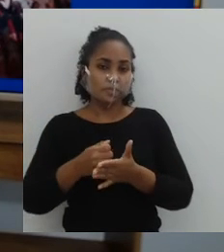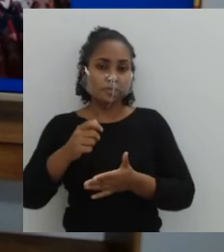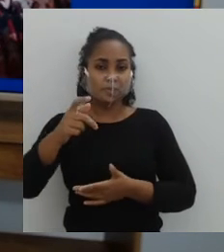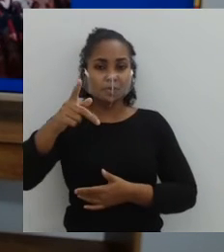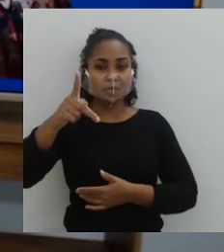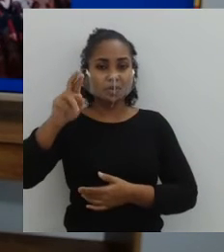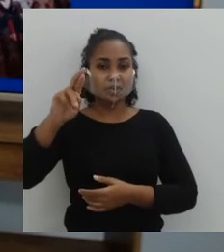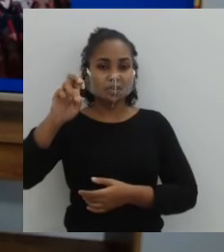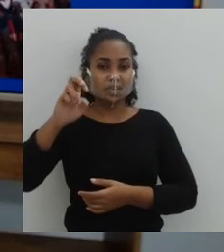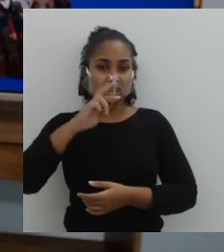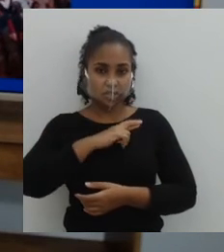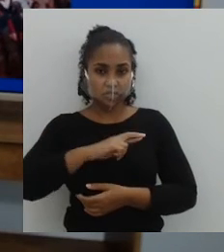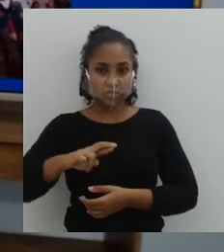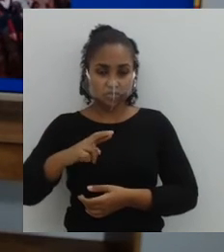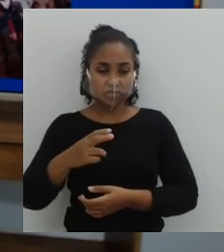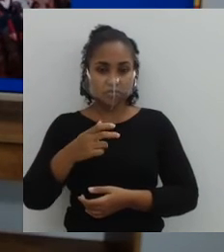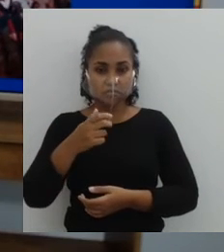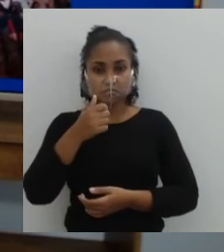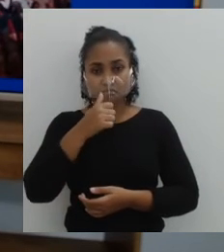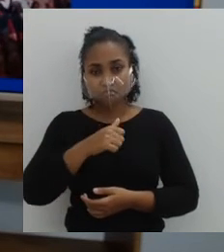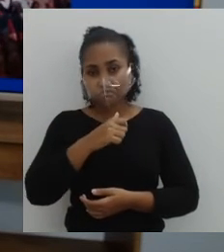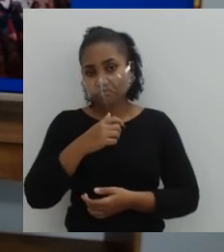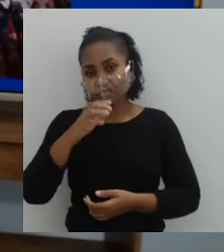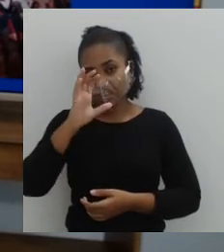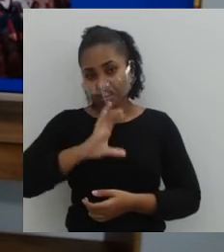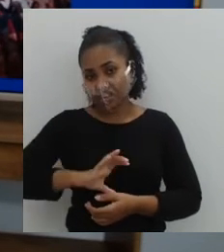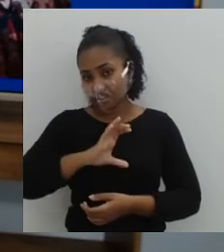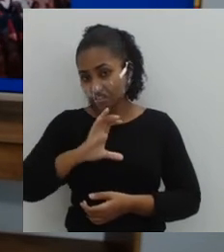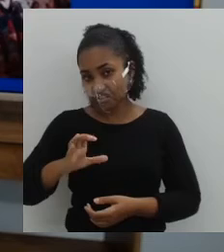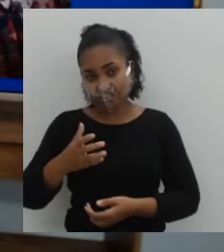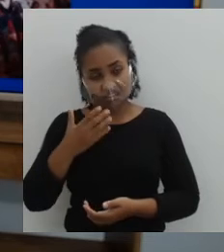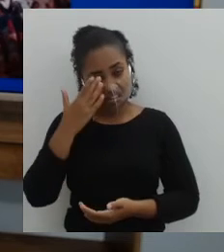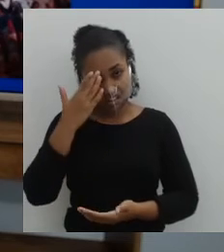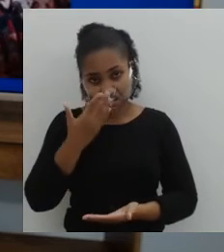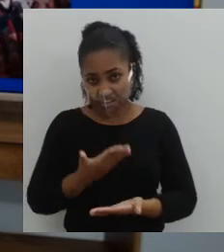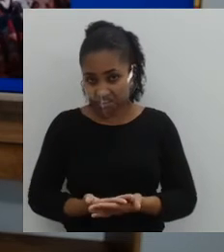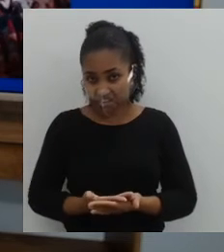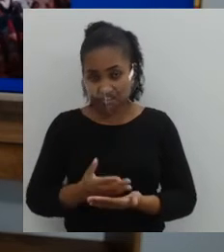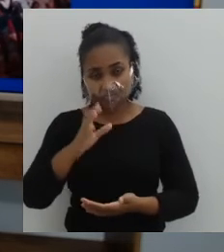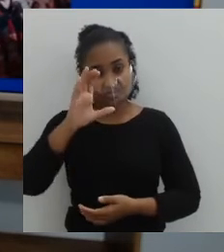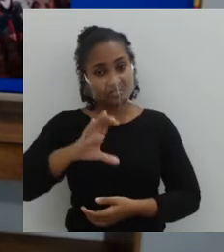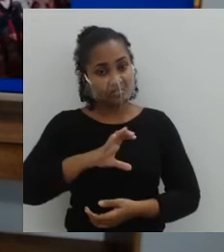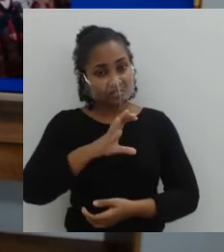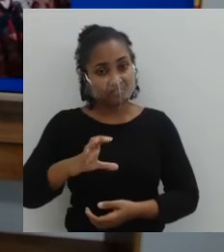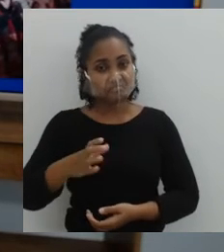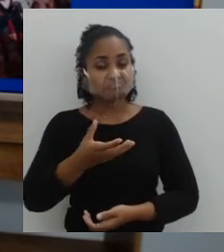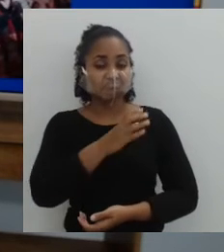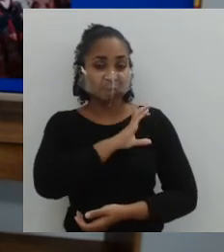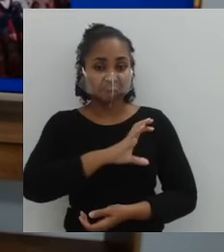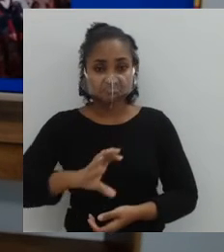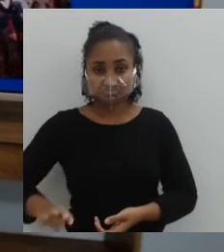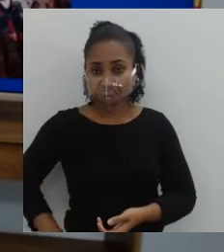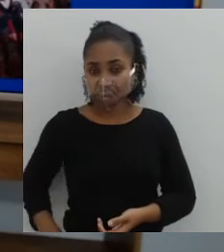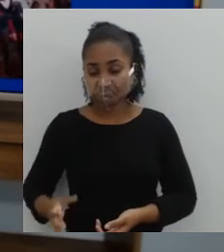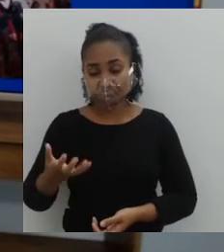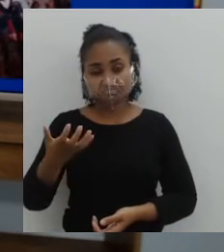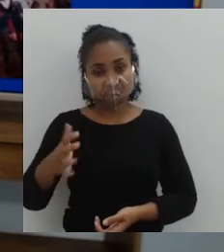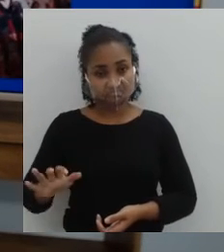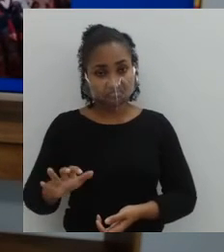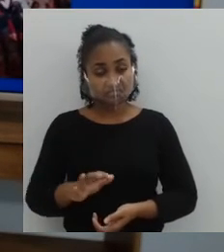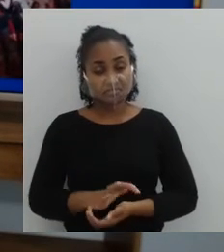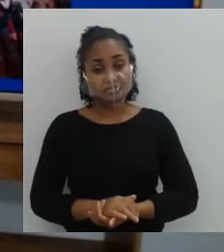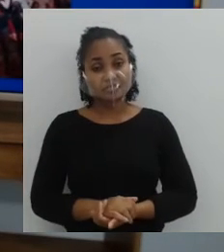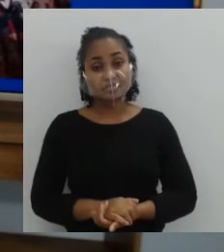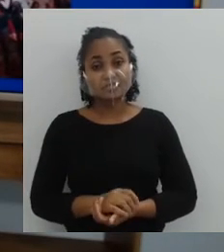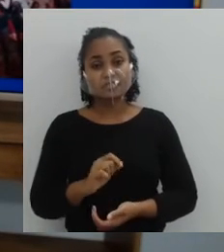certo? Então eles não eram católicos, eles não admitiam inclusive o catolicismo, o cristianismo. Mas